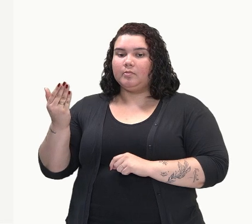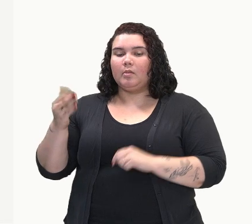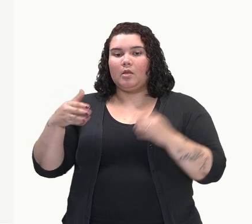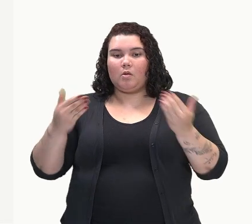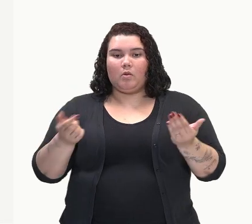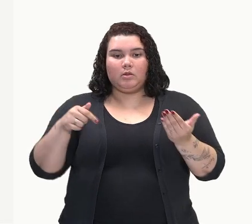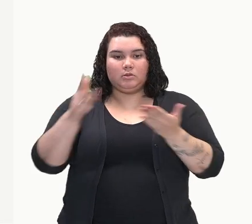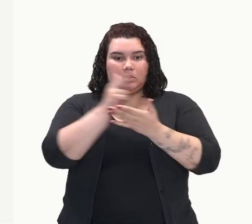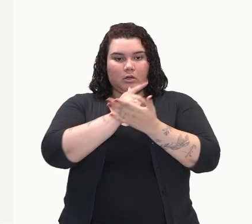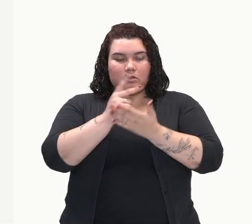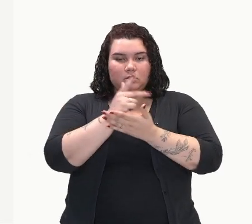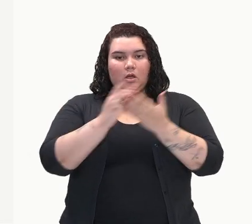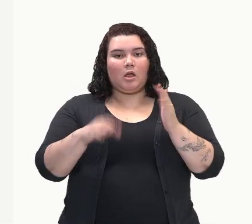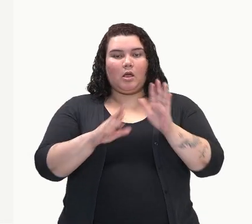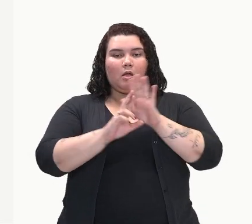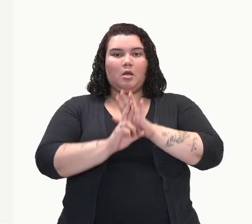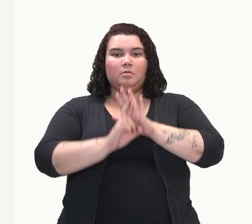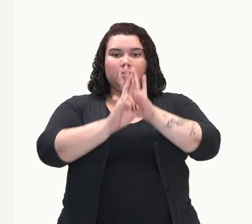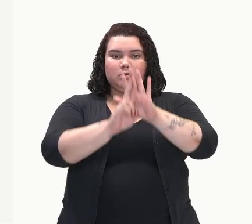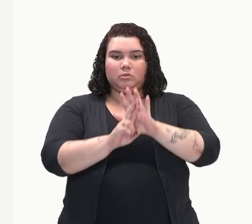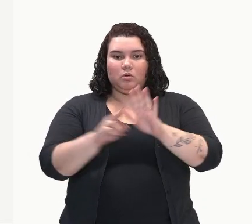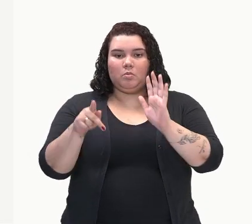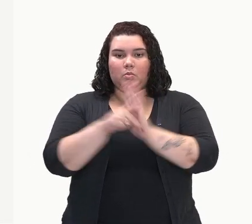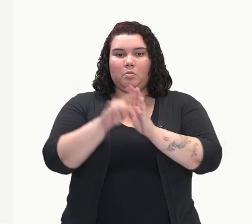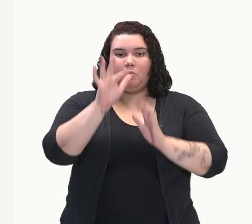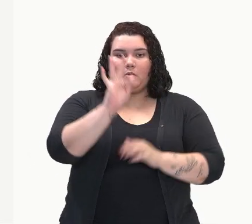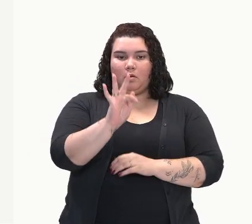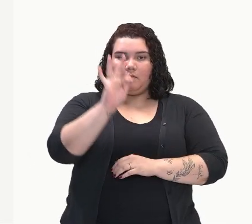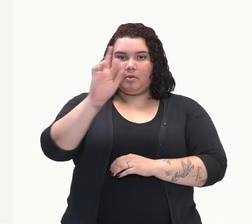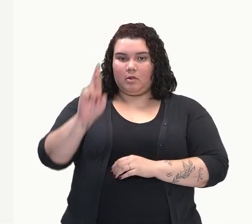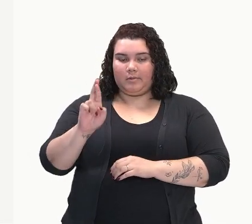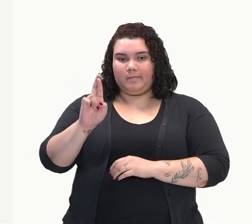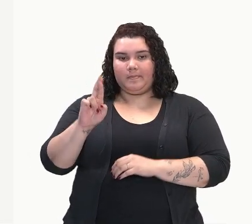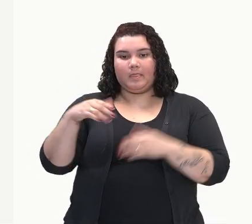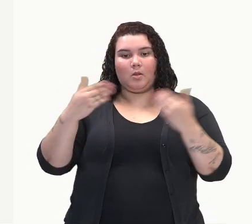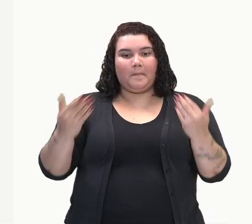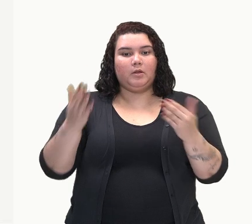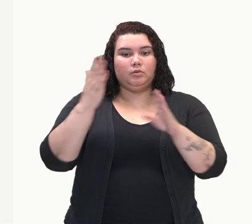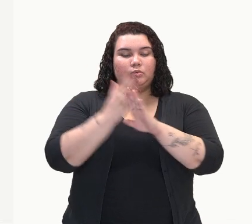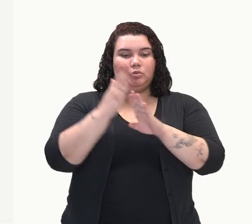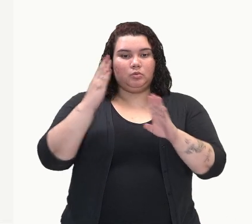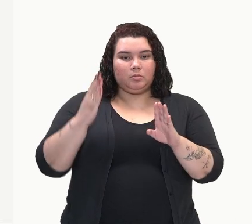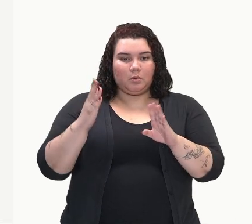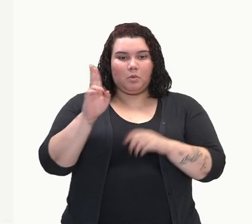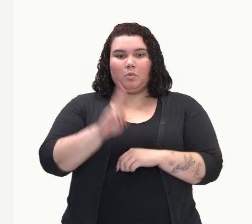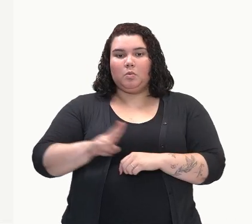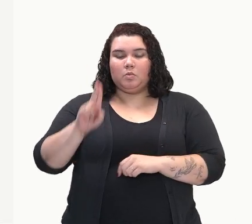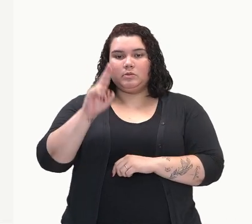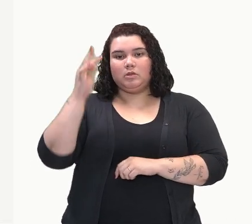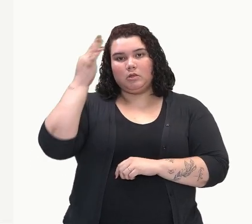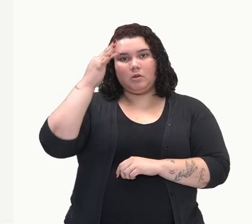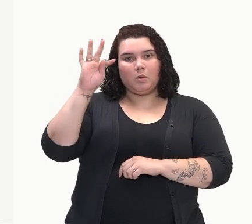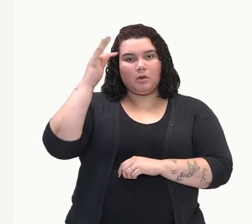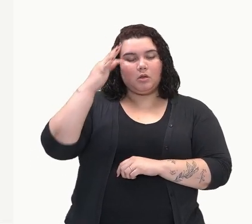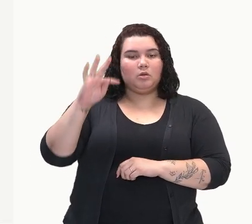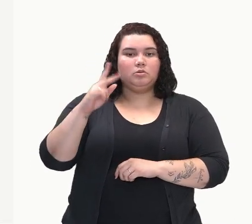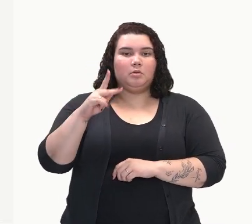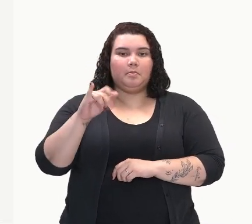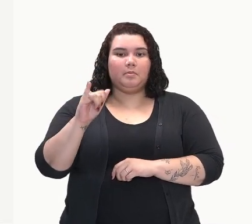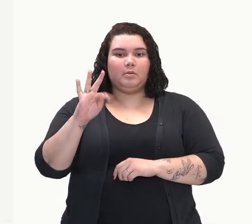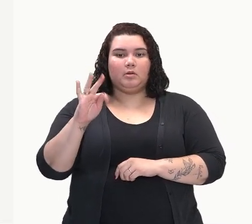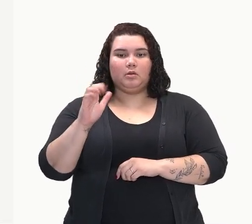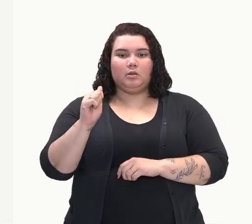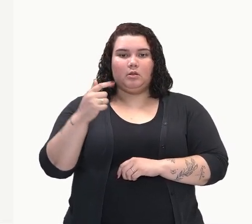desenho. Essa é a representação da força resultante. Para encontrar o módulo, usa o teorema de Pitágoras, então, que é a